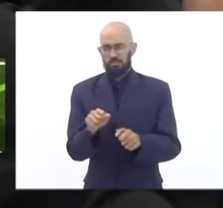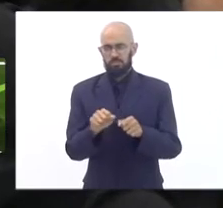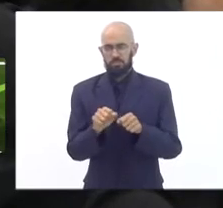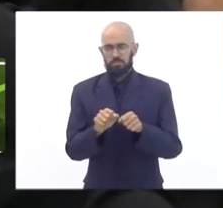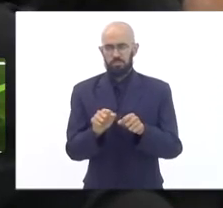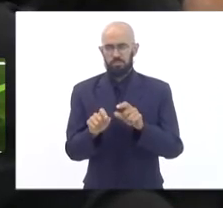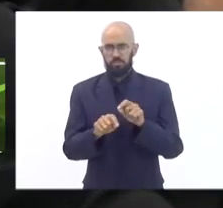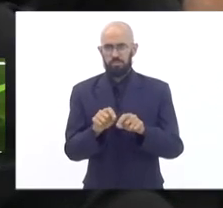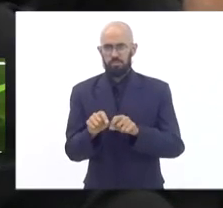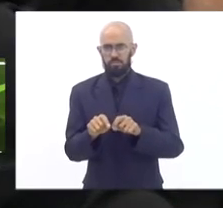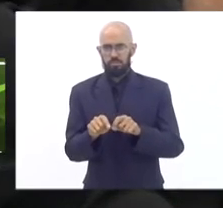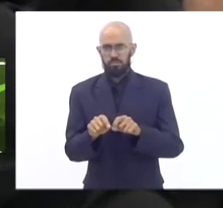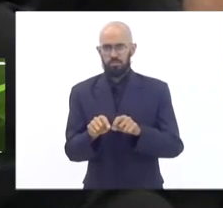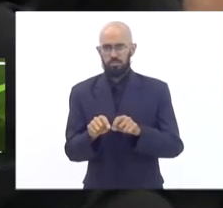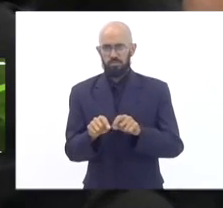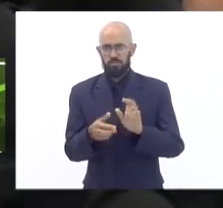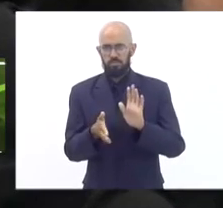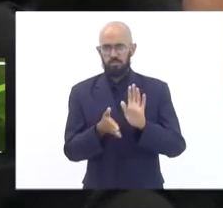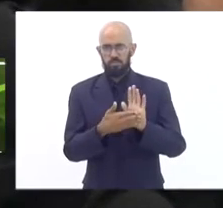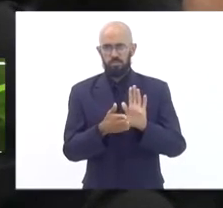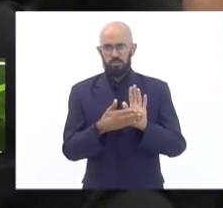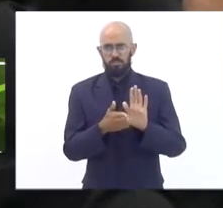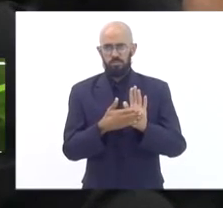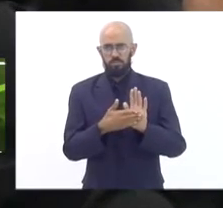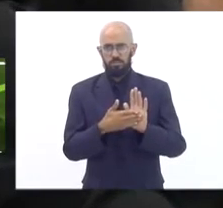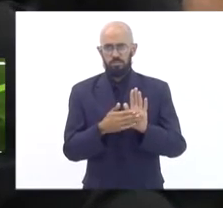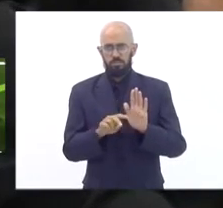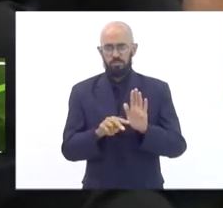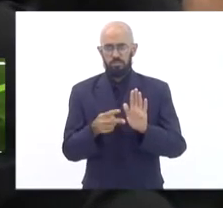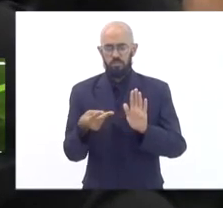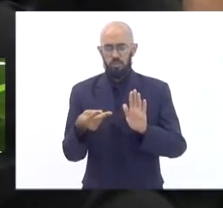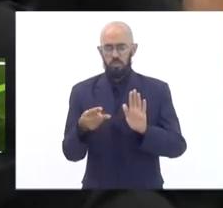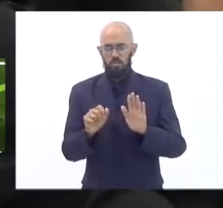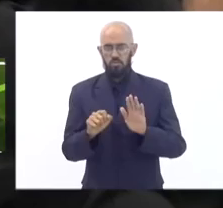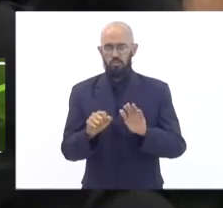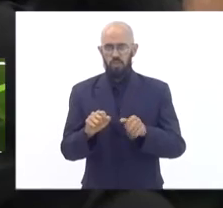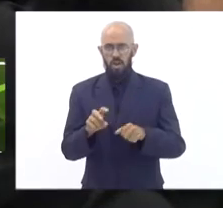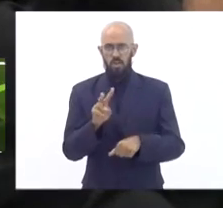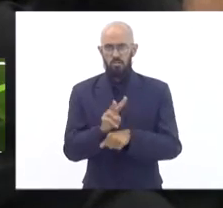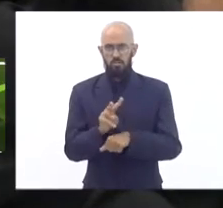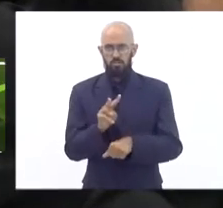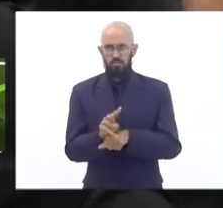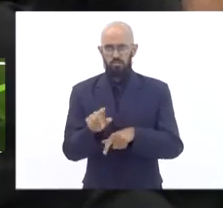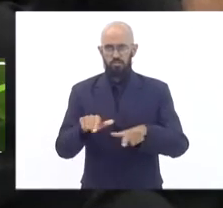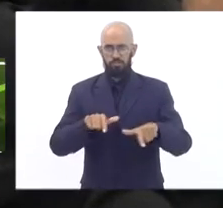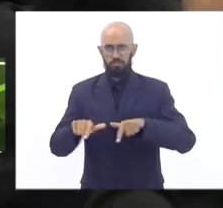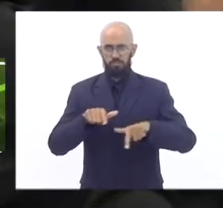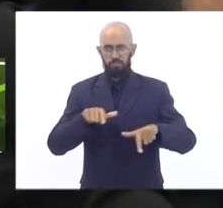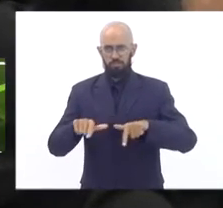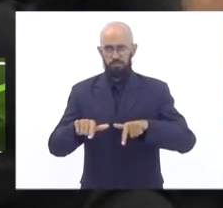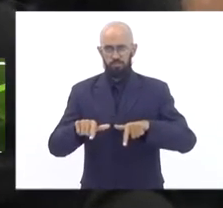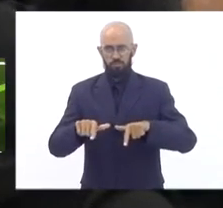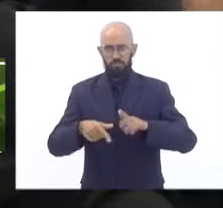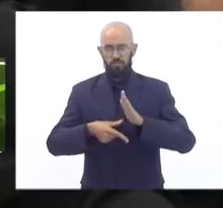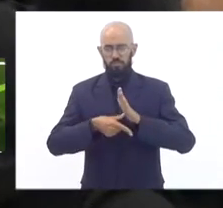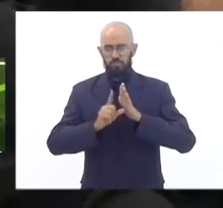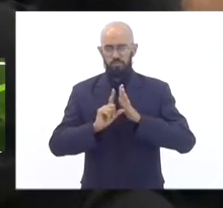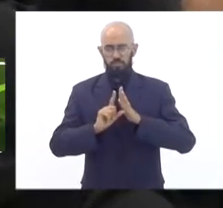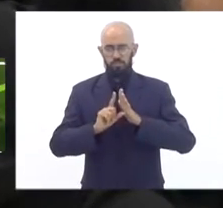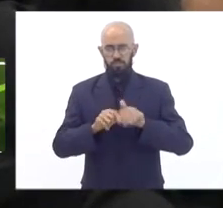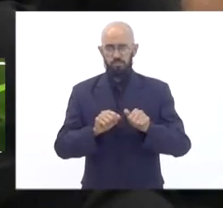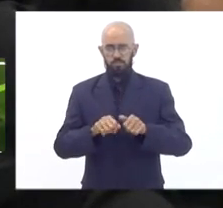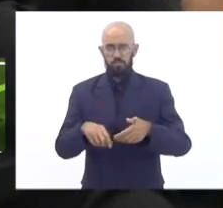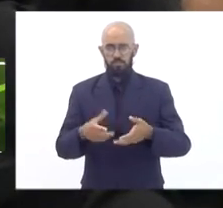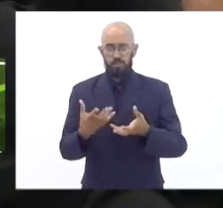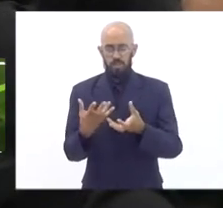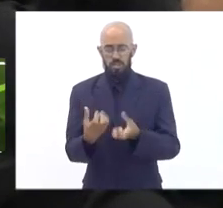quê? Uma proposta de renovar a concessão, antecipar a renovação. E essa outorga